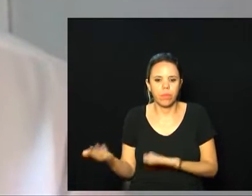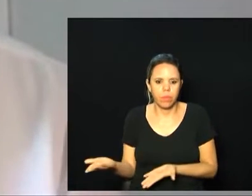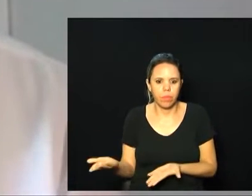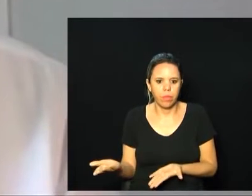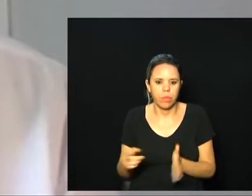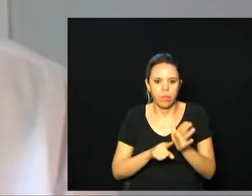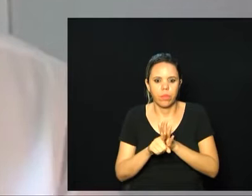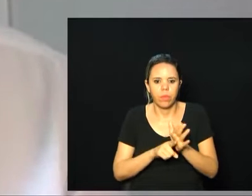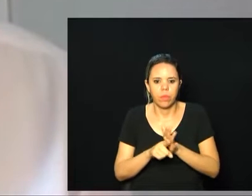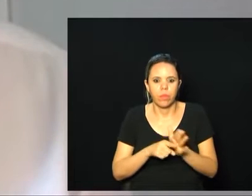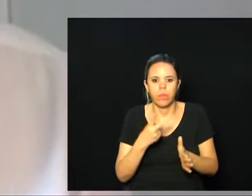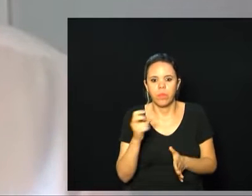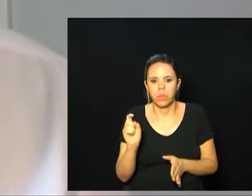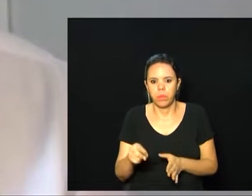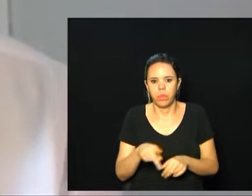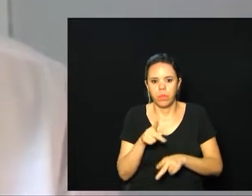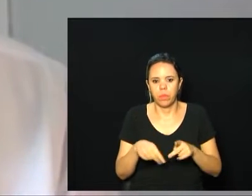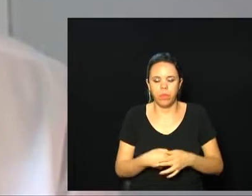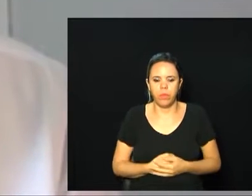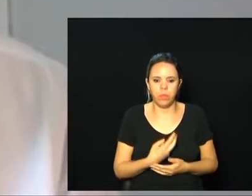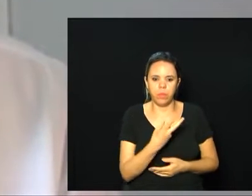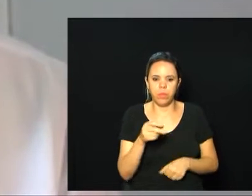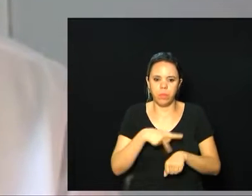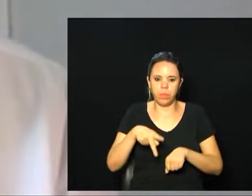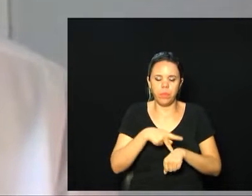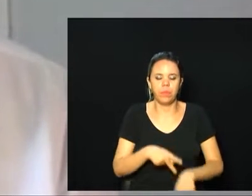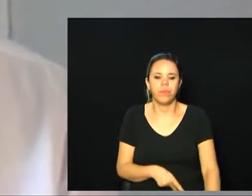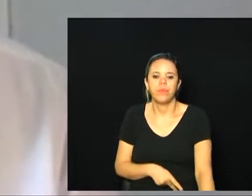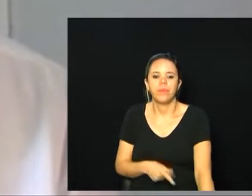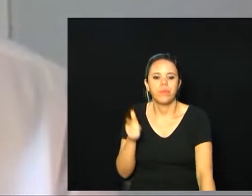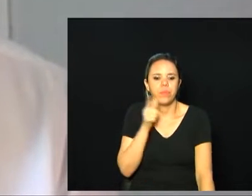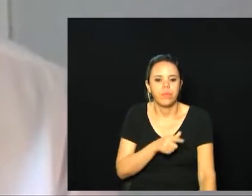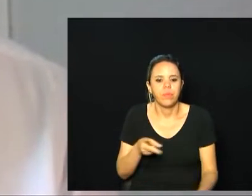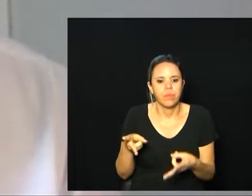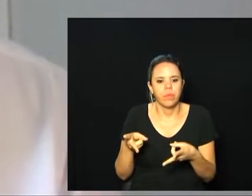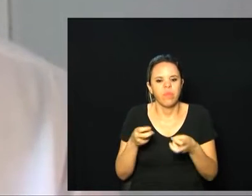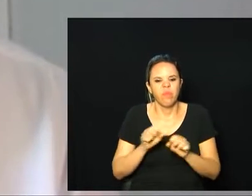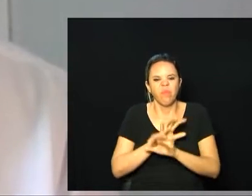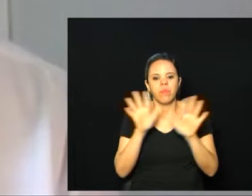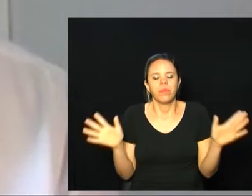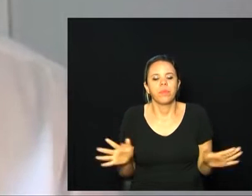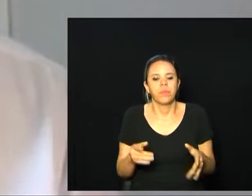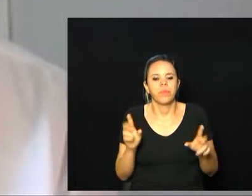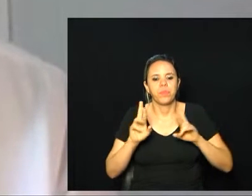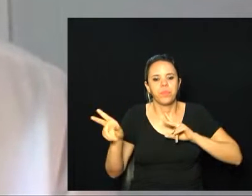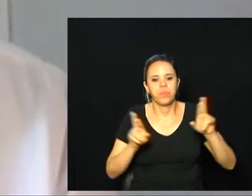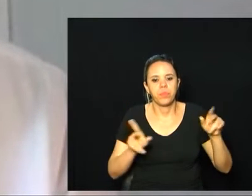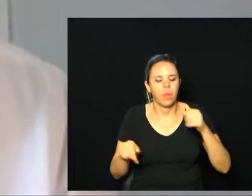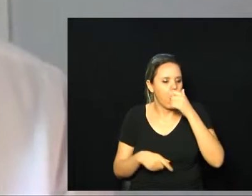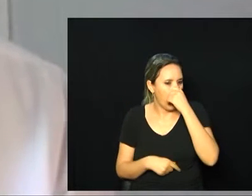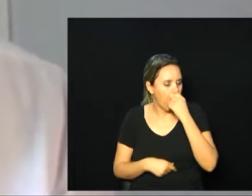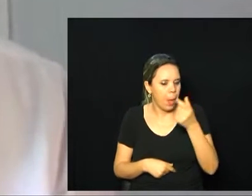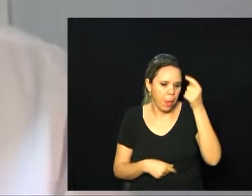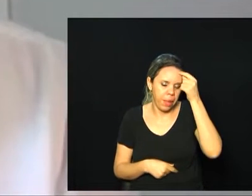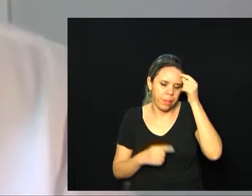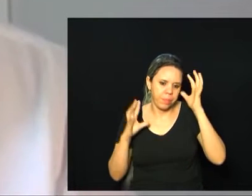uma pesquisa com 20 mil pessoas em 20 países. Então, a gente conseguiu perceber claramente as diferenças e a noção